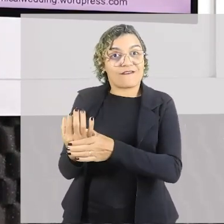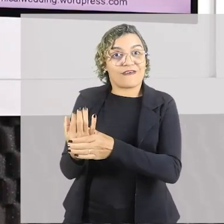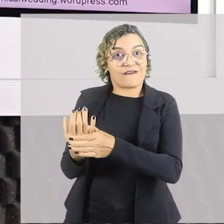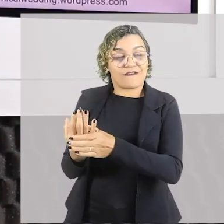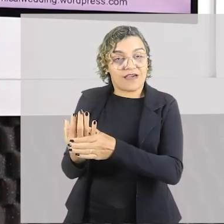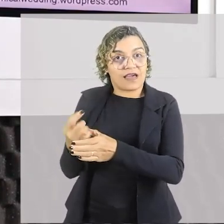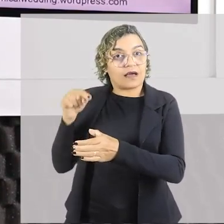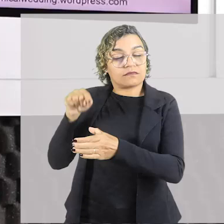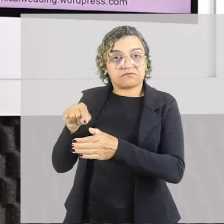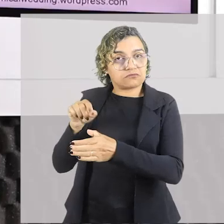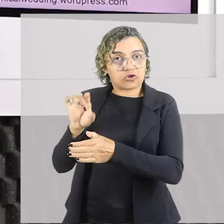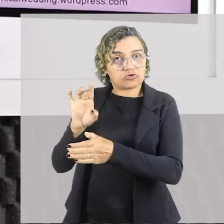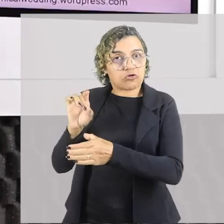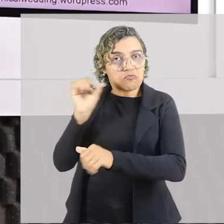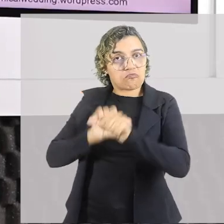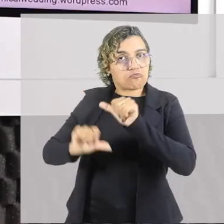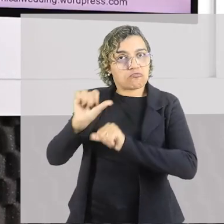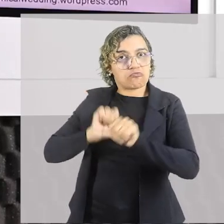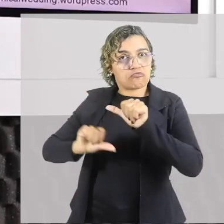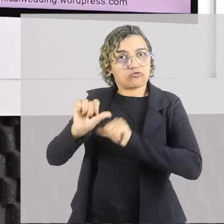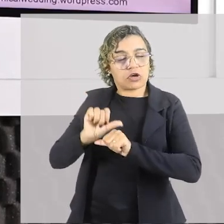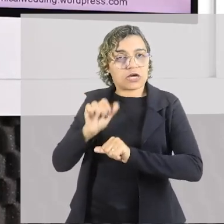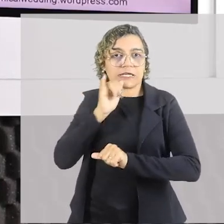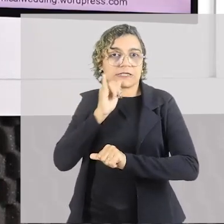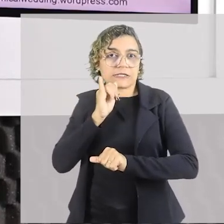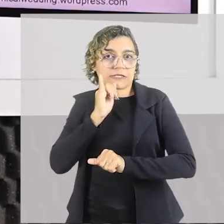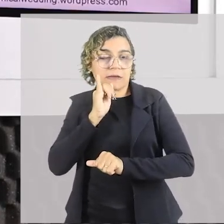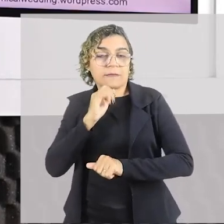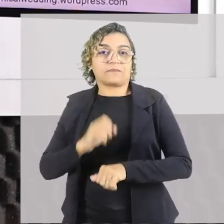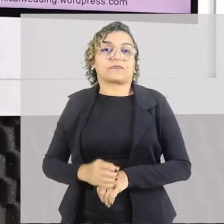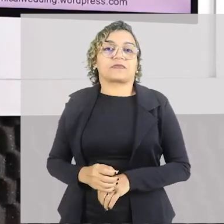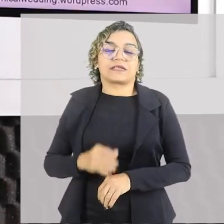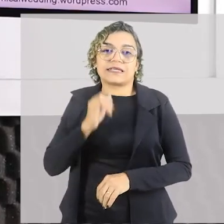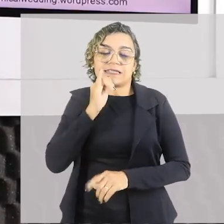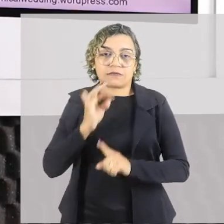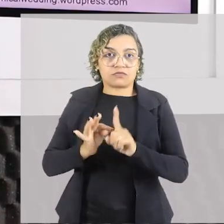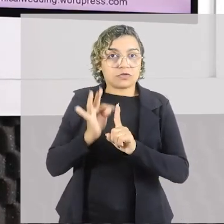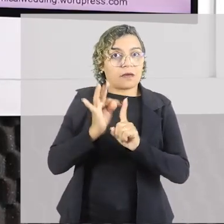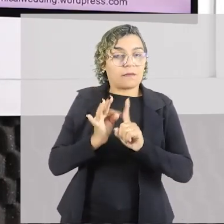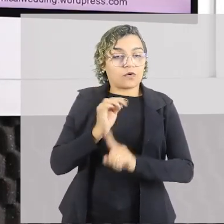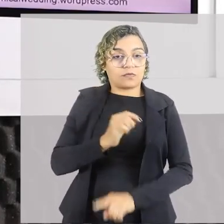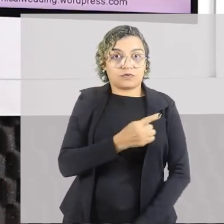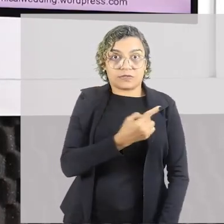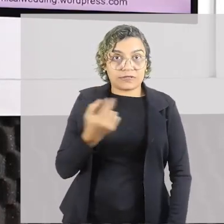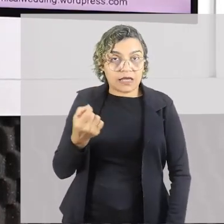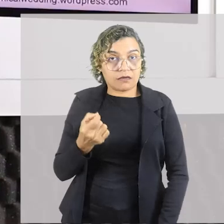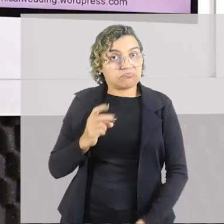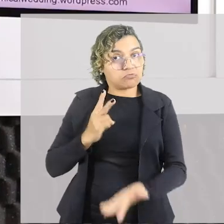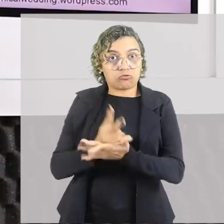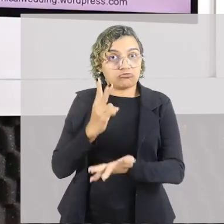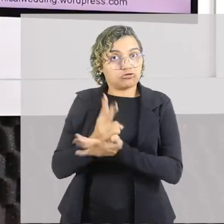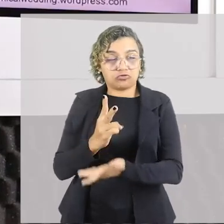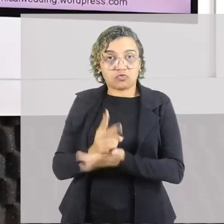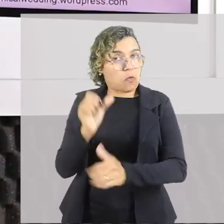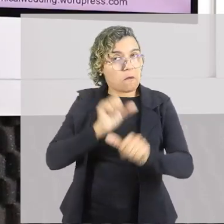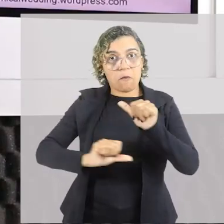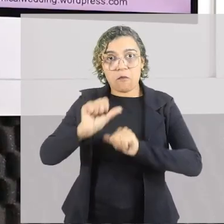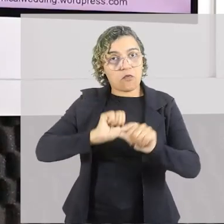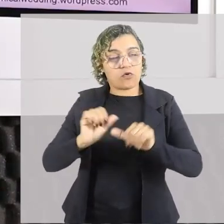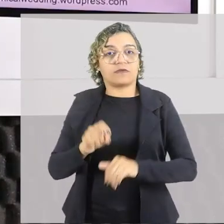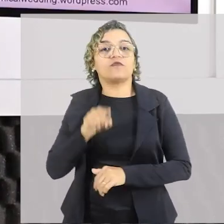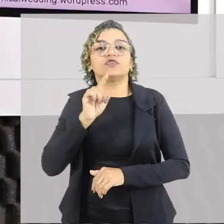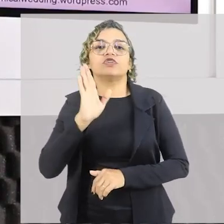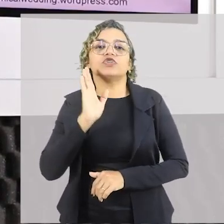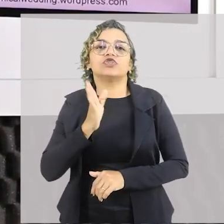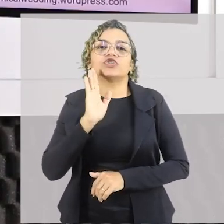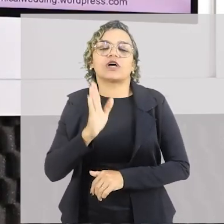para essa água é só para ela mudar de estado. Se um termômetro estiver lá, vai continuar sem. Por que tu já fez